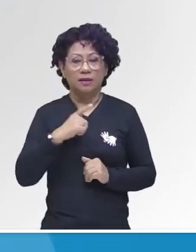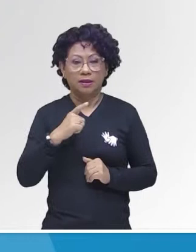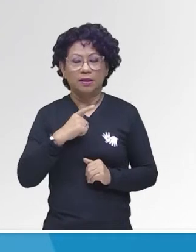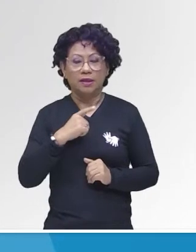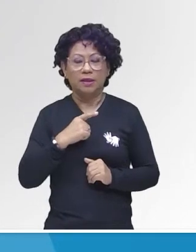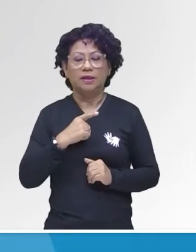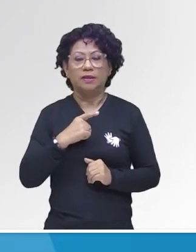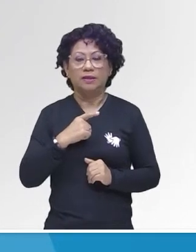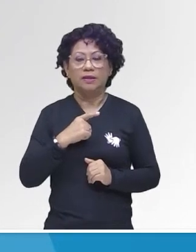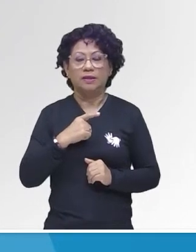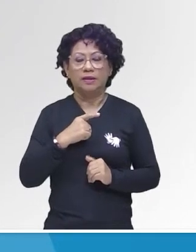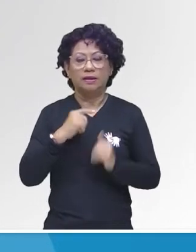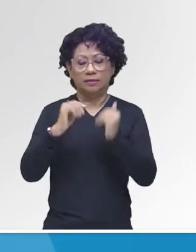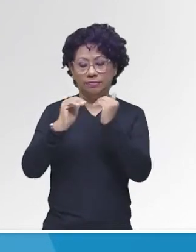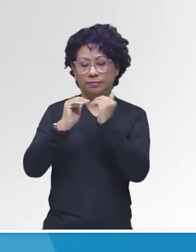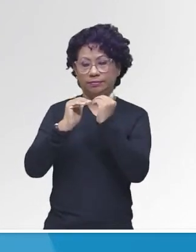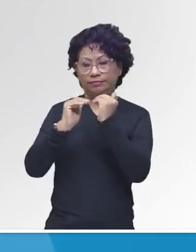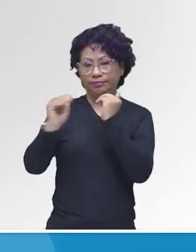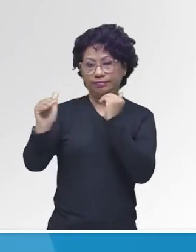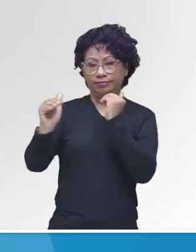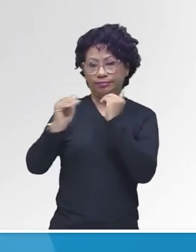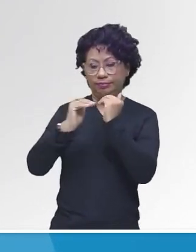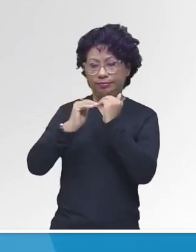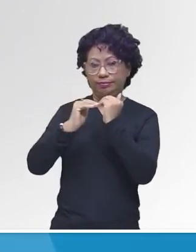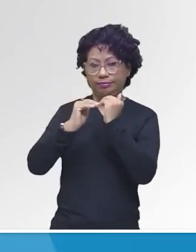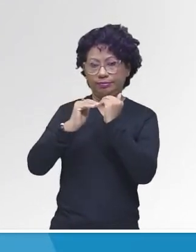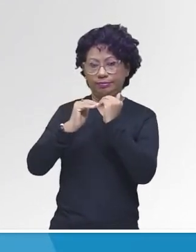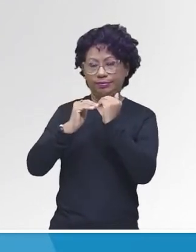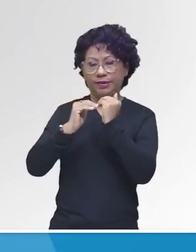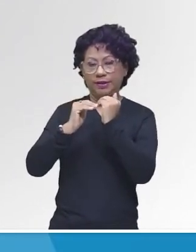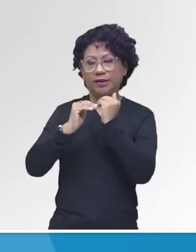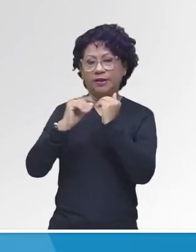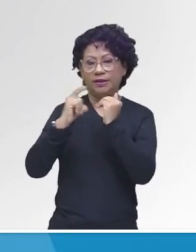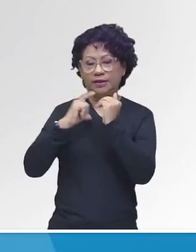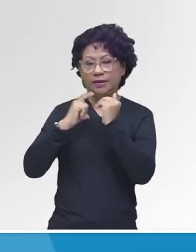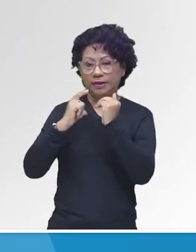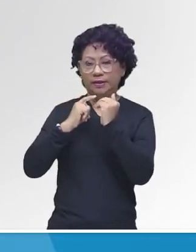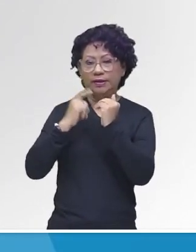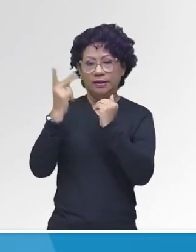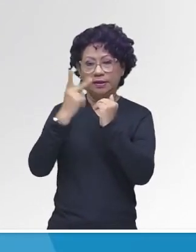planos, né? Uma reta que é resultado aí dessa interseção entre os dois planos.